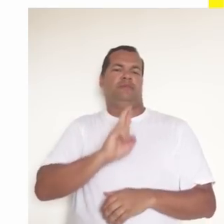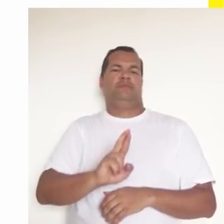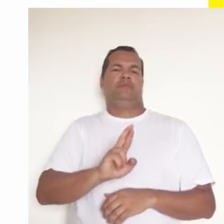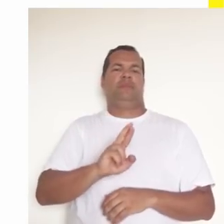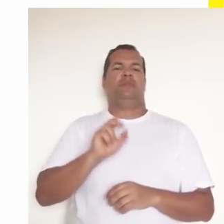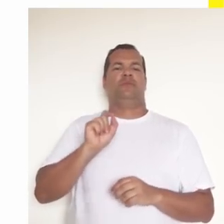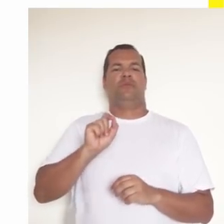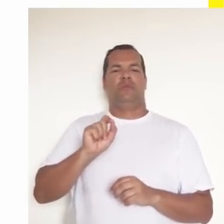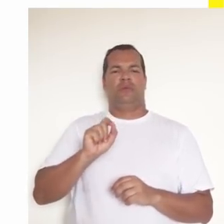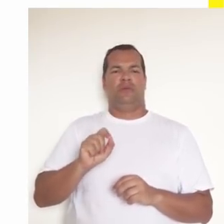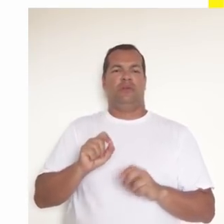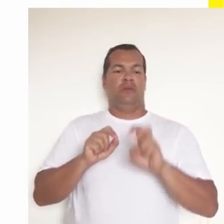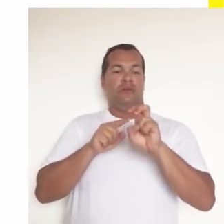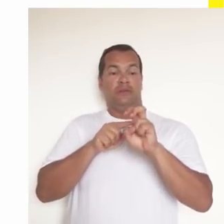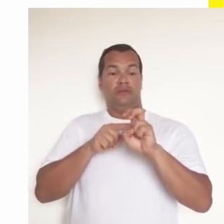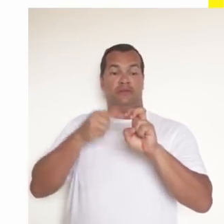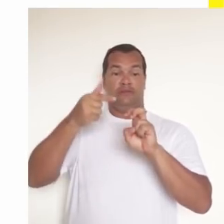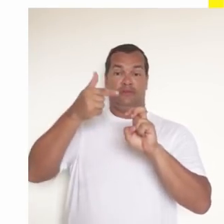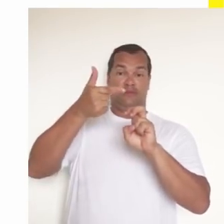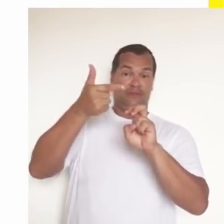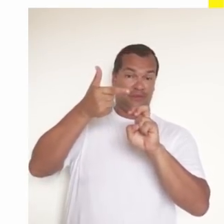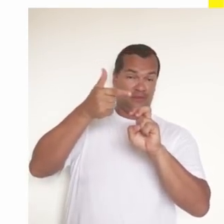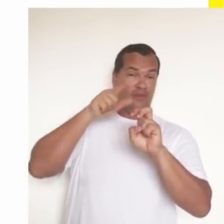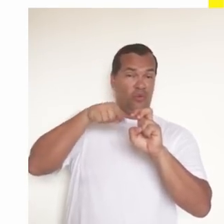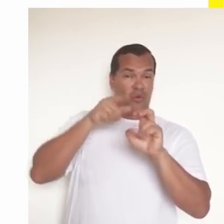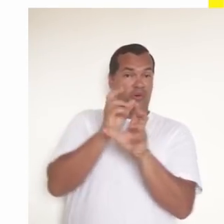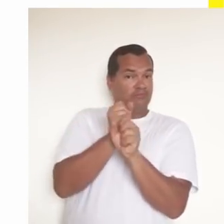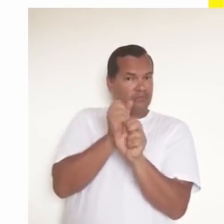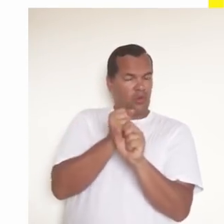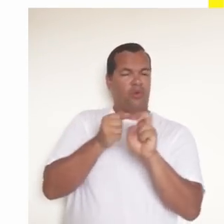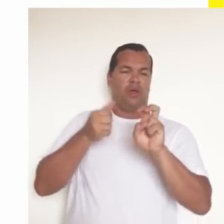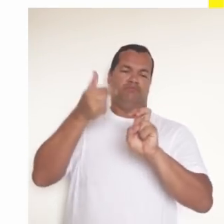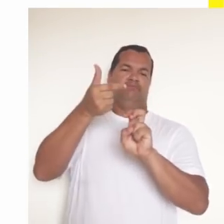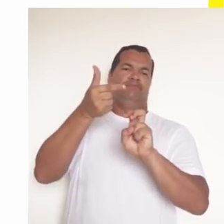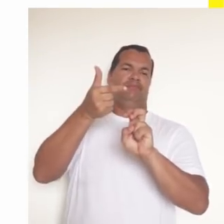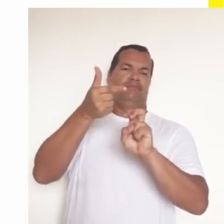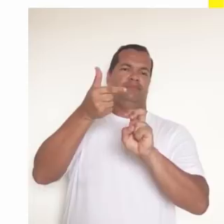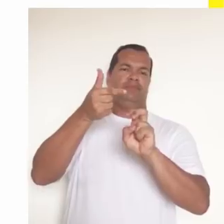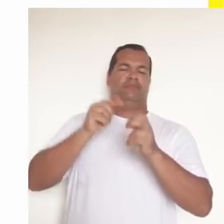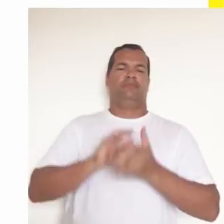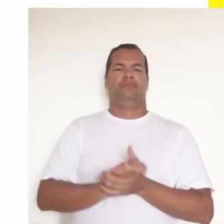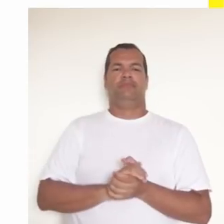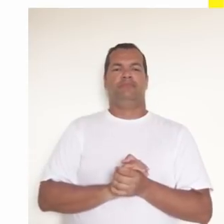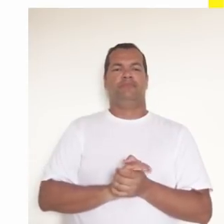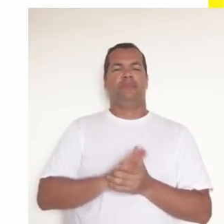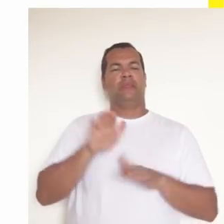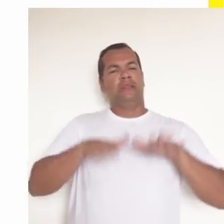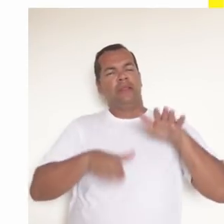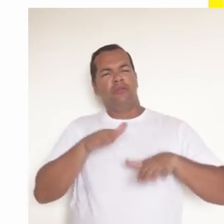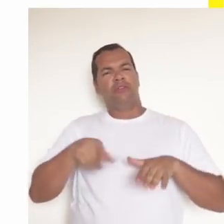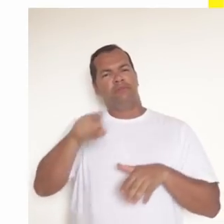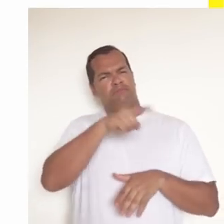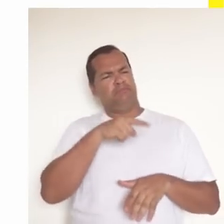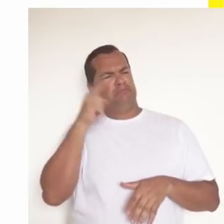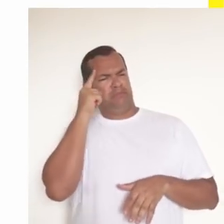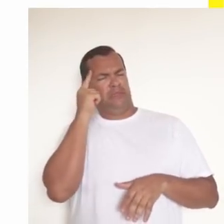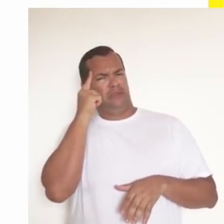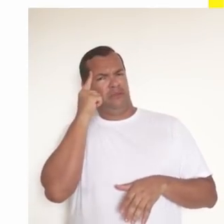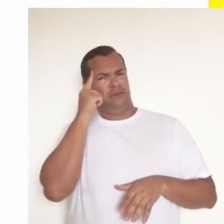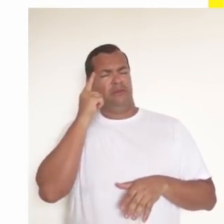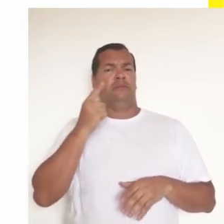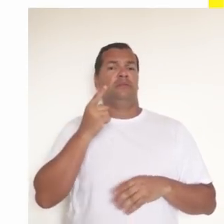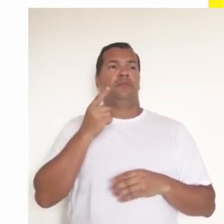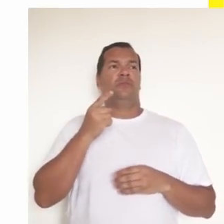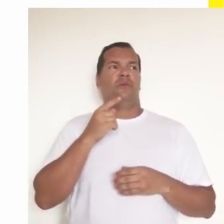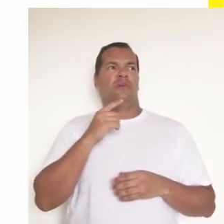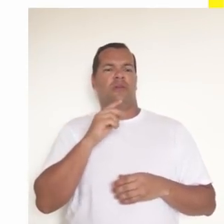justamente multiplicar, ou melhor dizendo, operacionalizar a potenciação. Talvez alguém